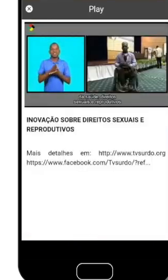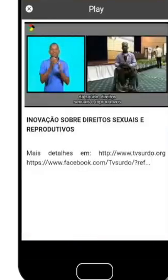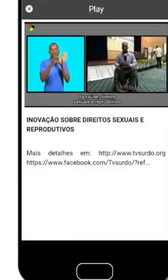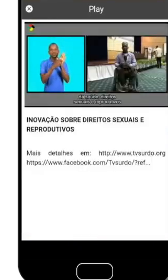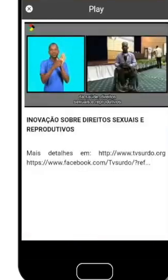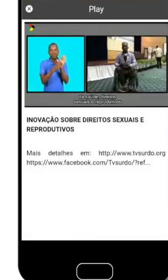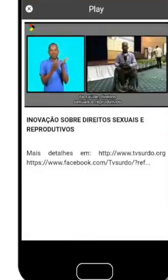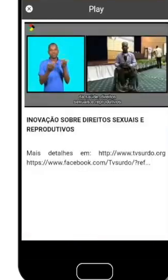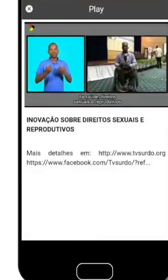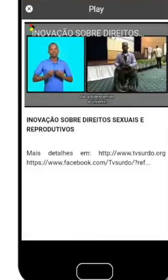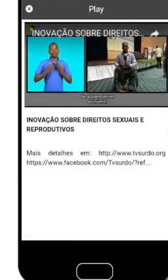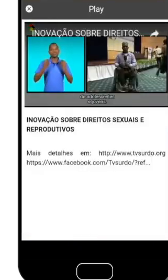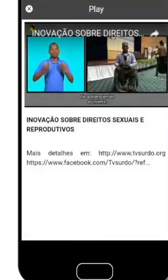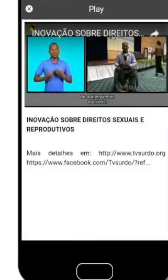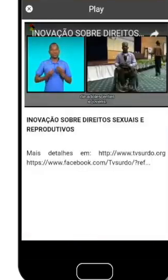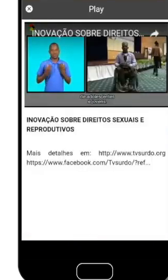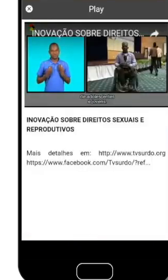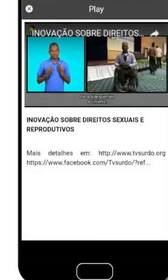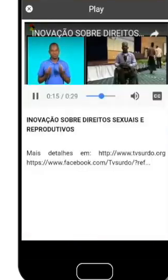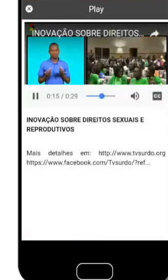É fácil de usá-lo.